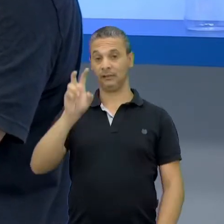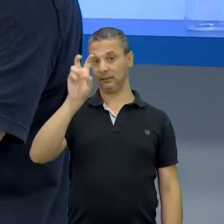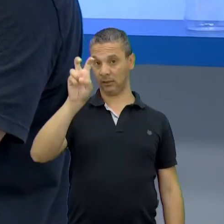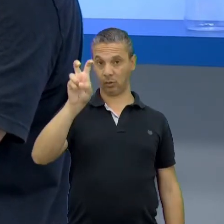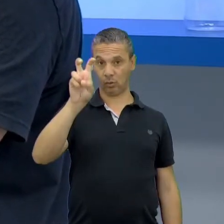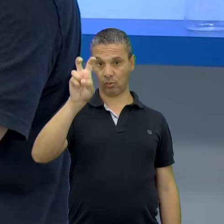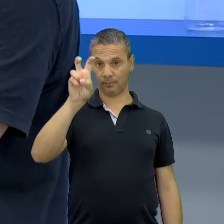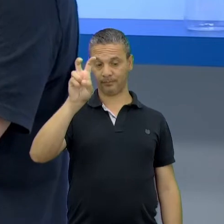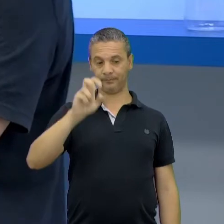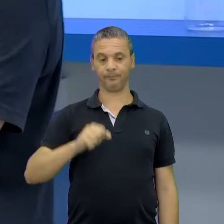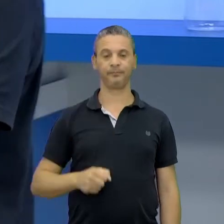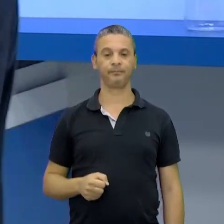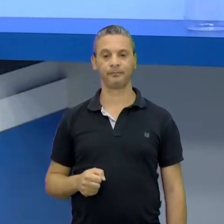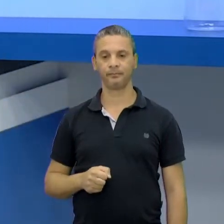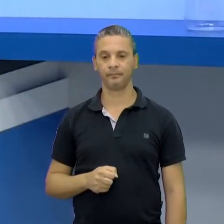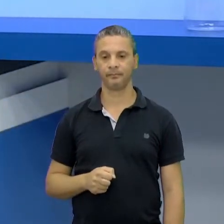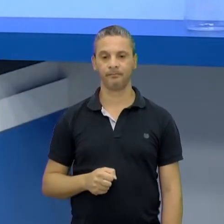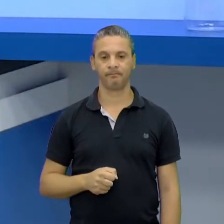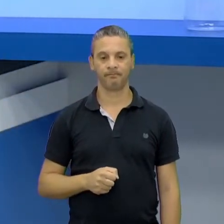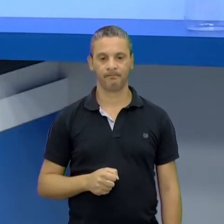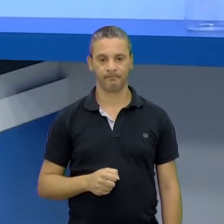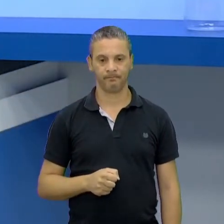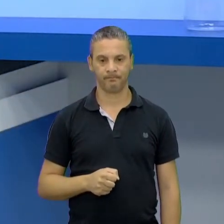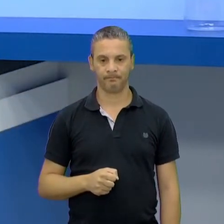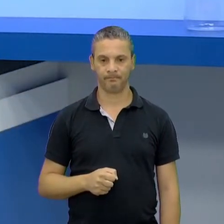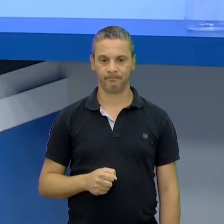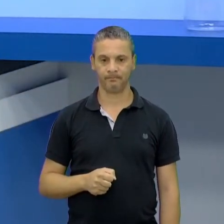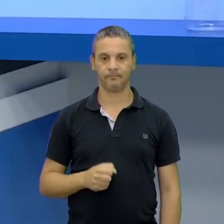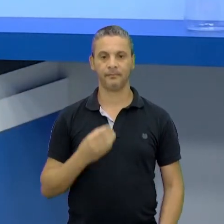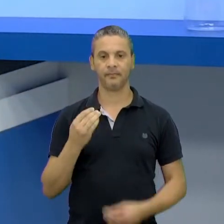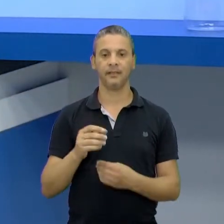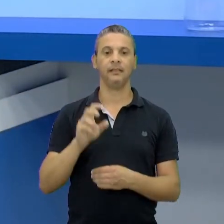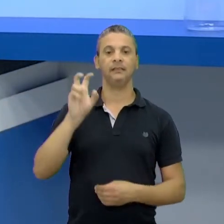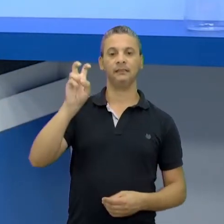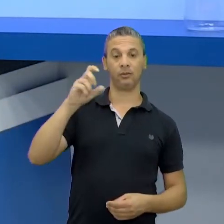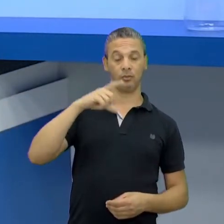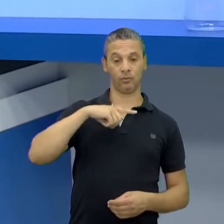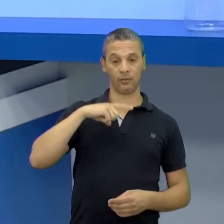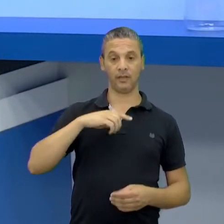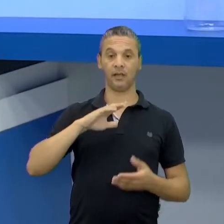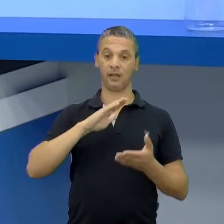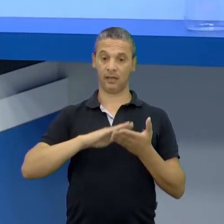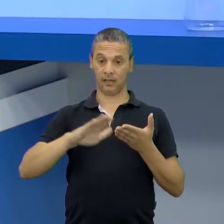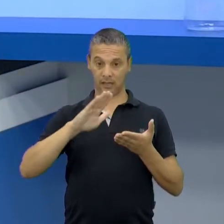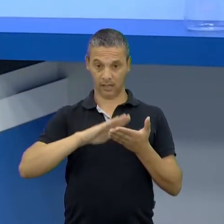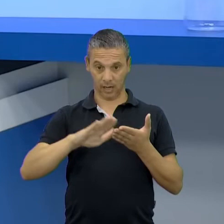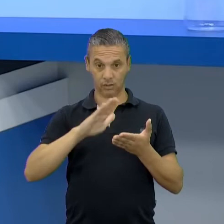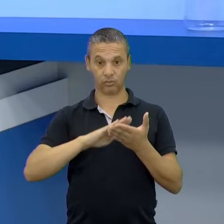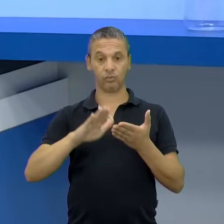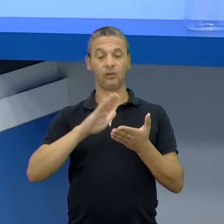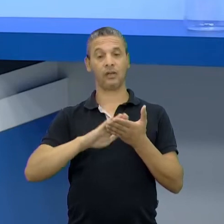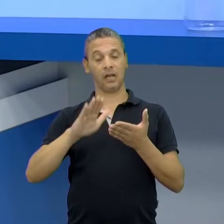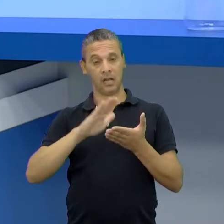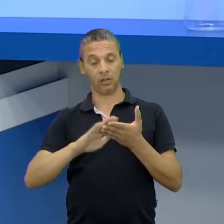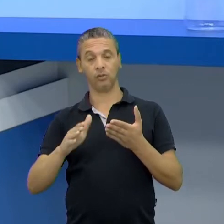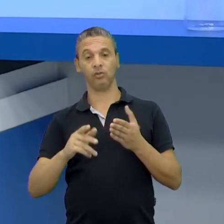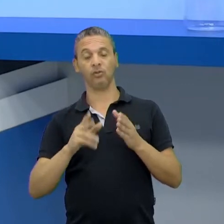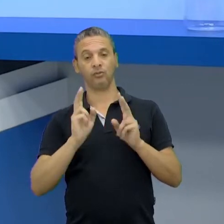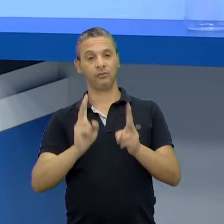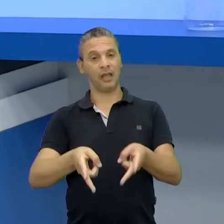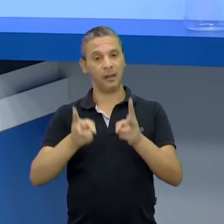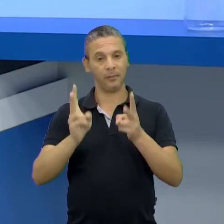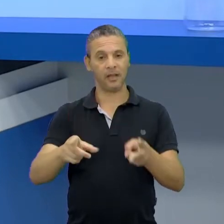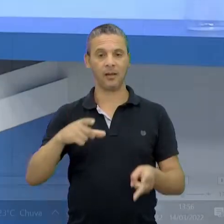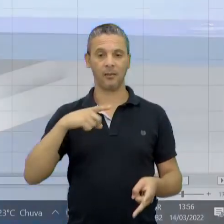itens. A minha tem 5 itens. Dentro desses itens são as despesas fixas que eu tenho aí, que